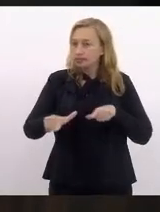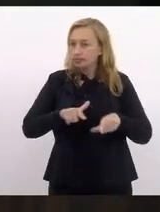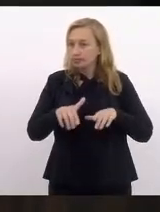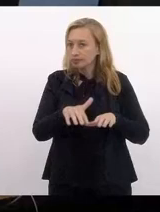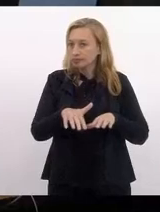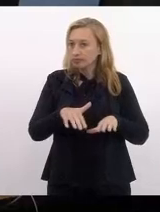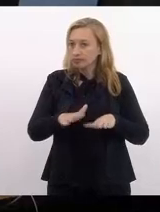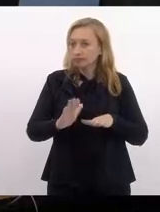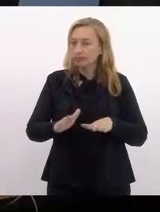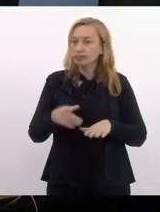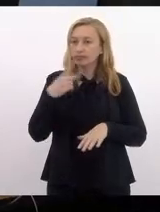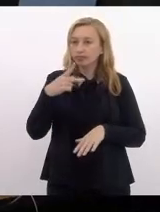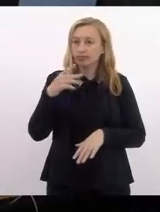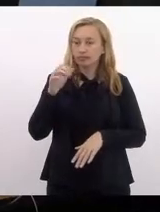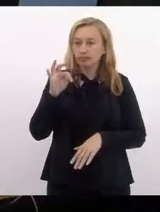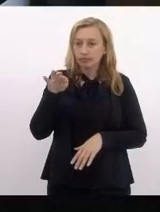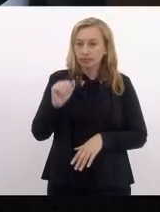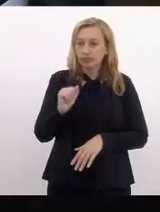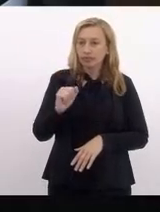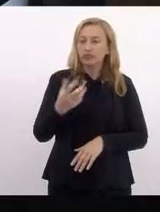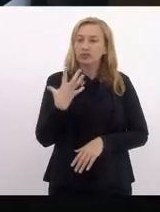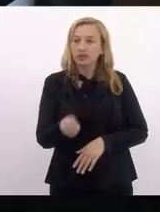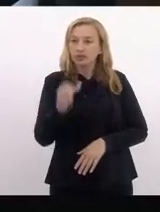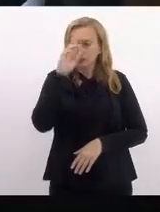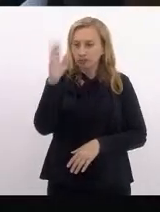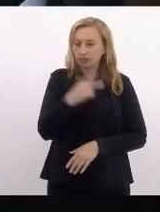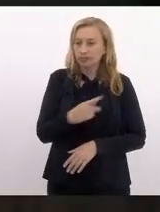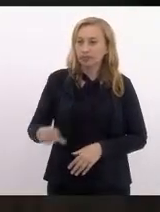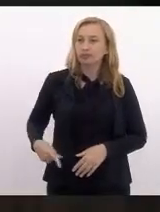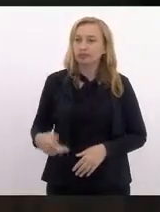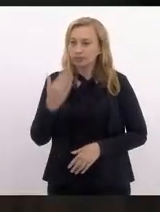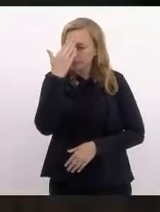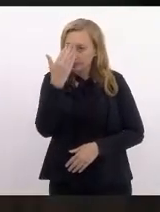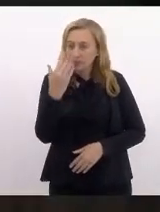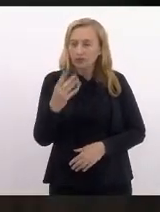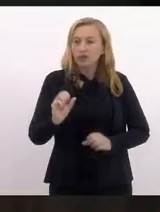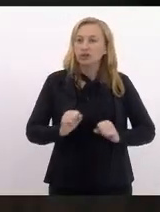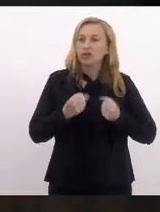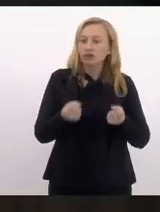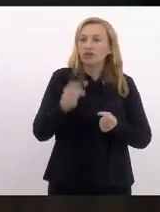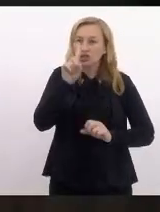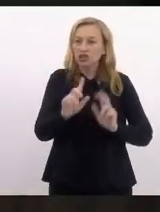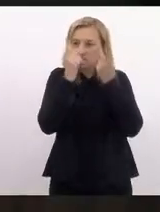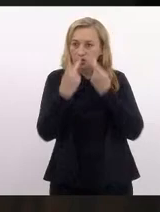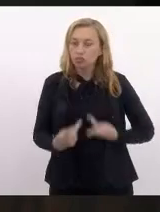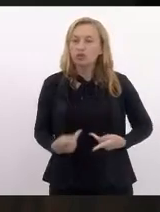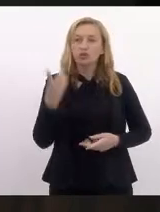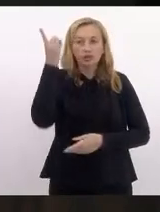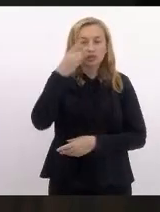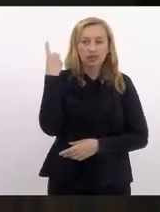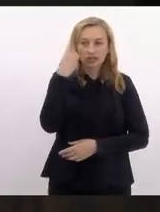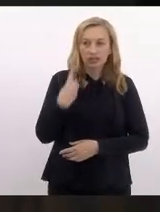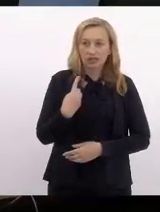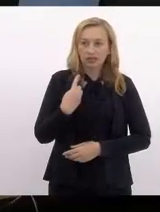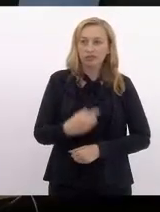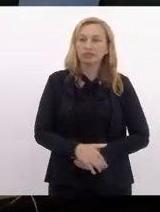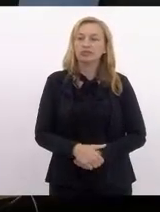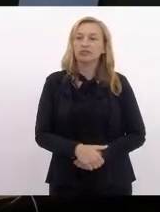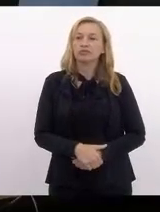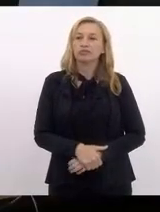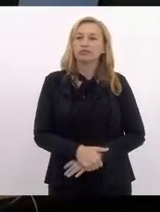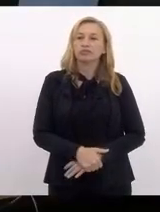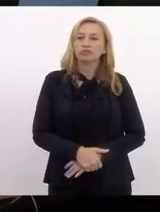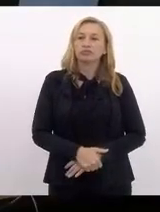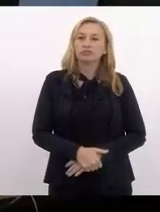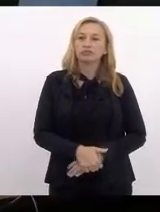deputado Fátima é favorável Presidente obrigado pela comissão de defesa dos Direitos Humanos adaptar Dani Monteiro